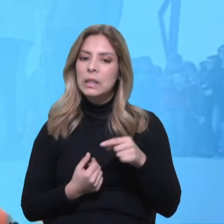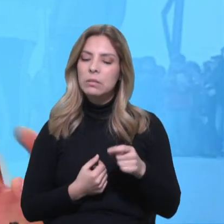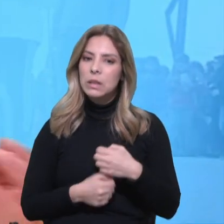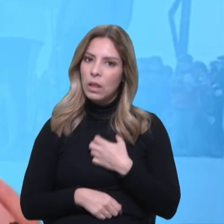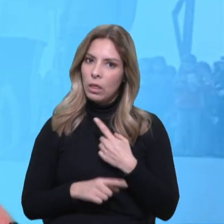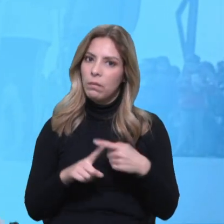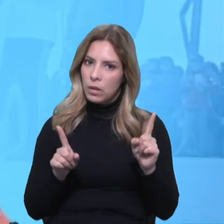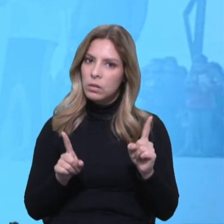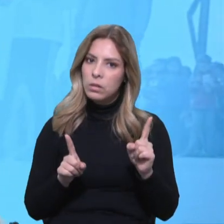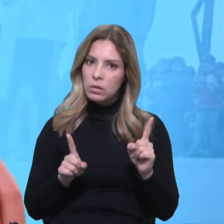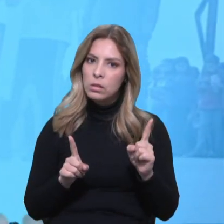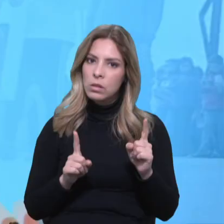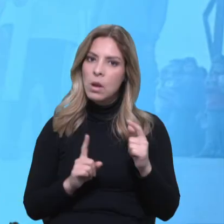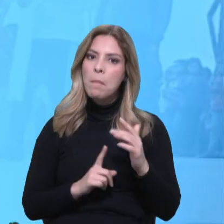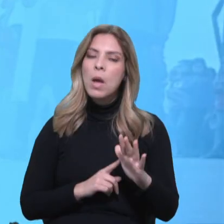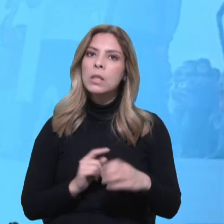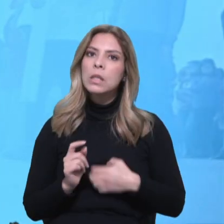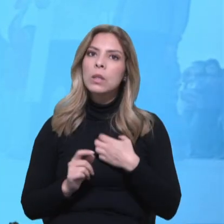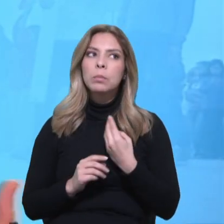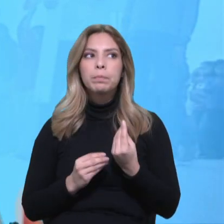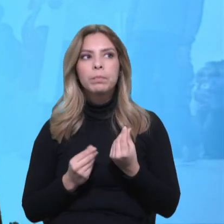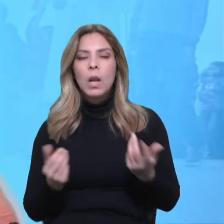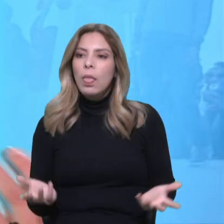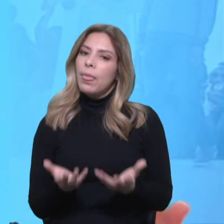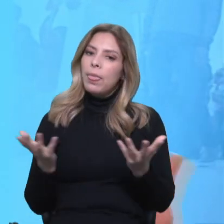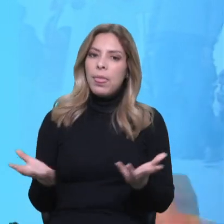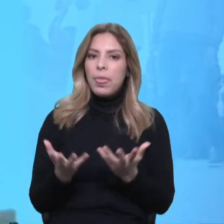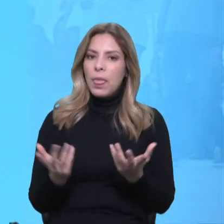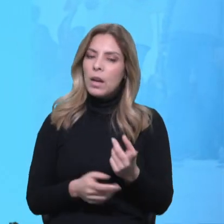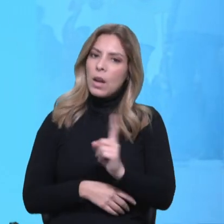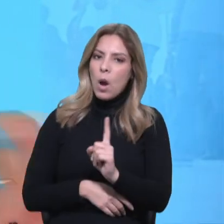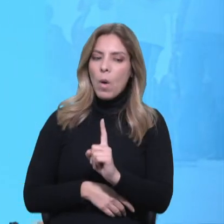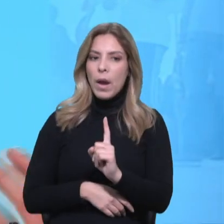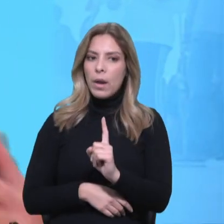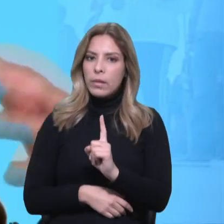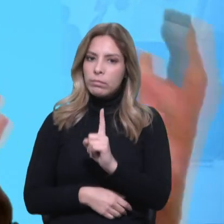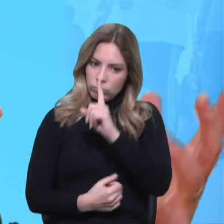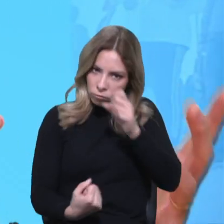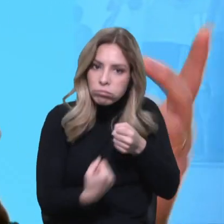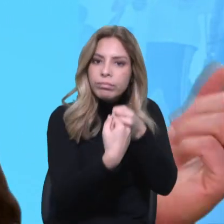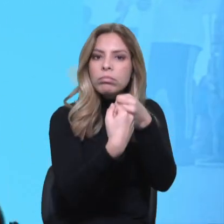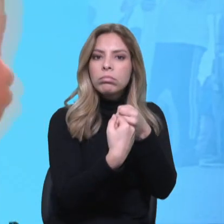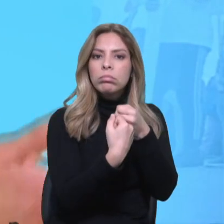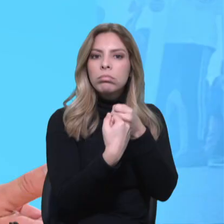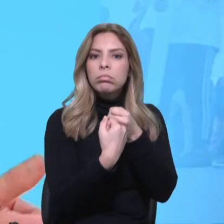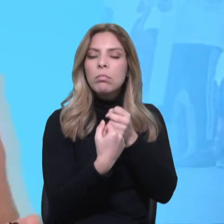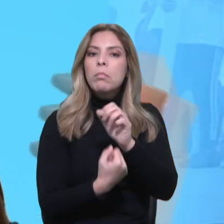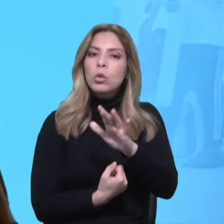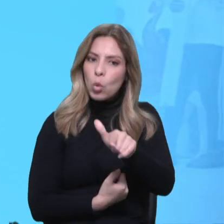dúvida, mas não no sentido de beligerante, no sentido de fazer confrontação, mas, ok, eu posso